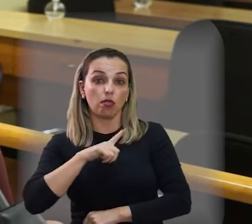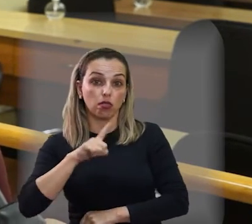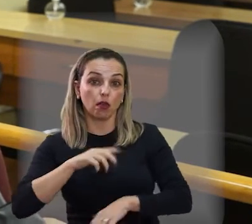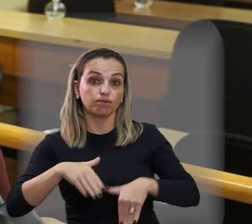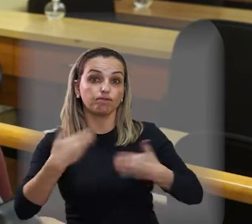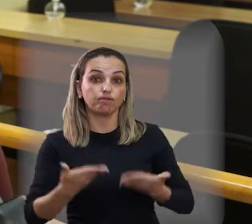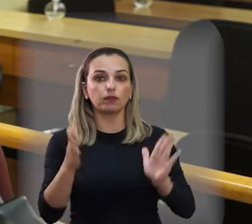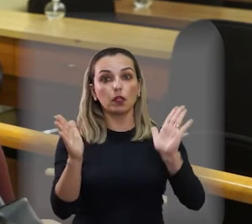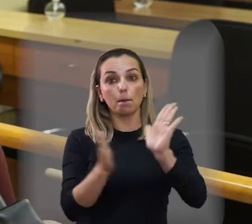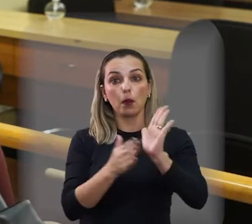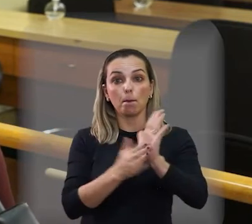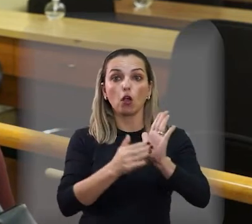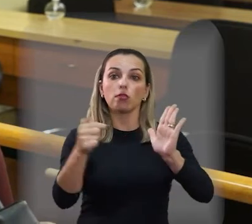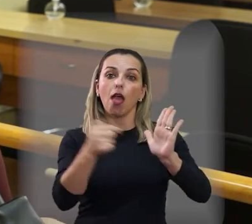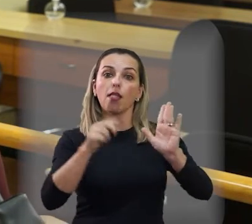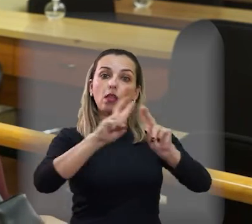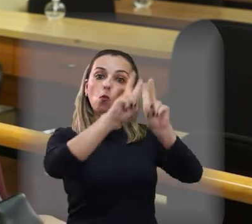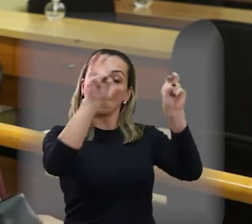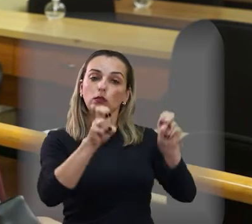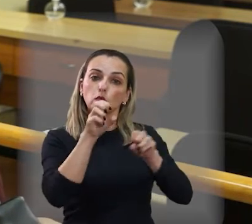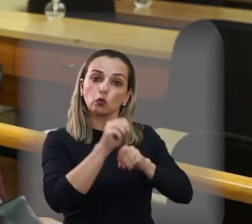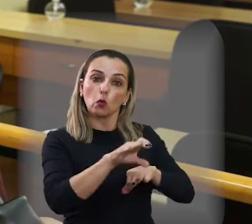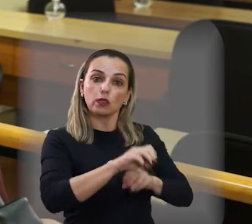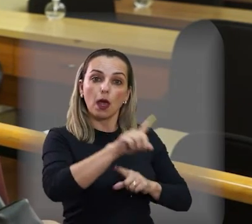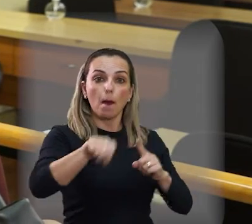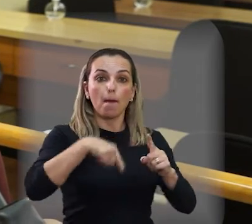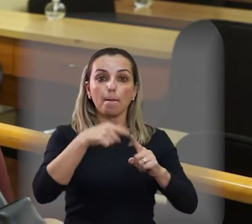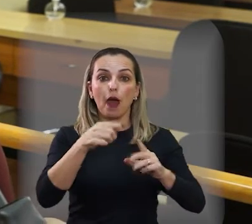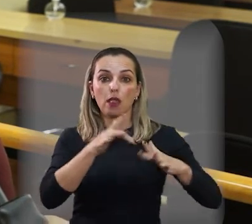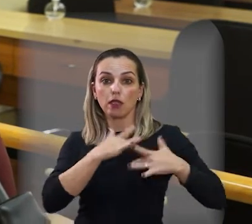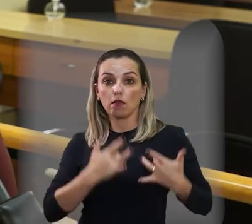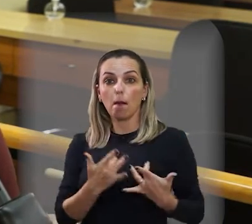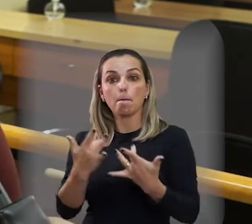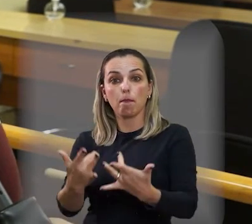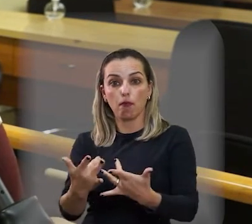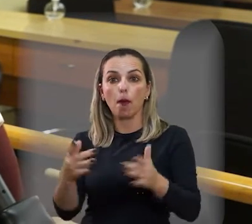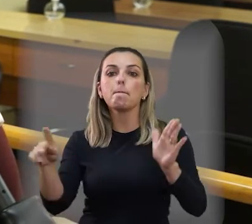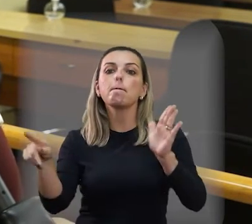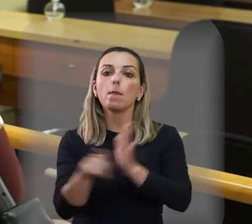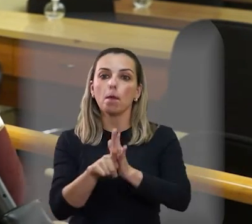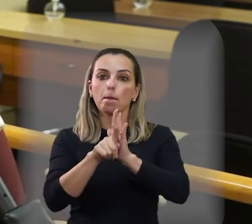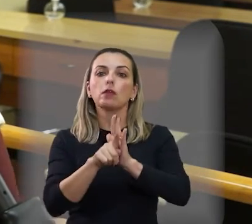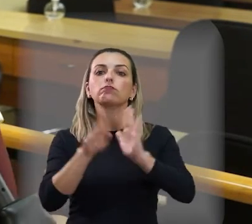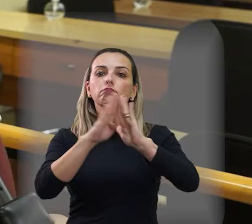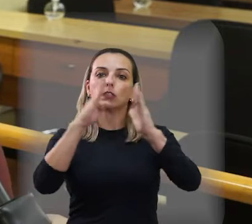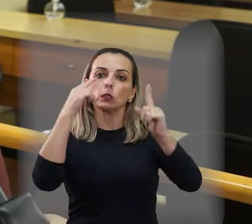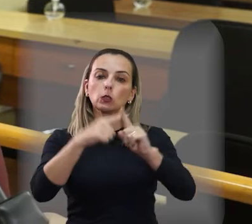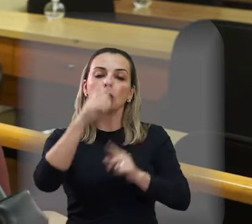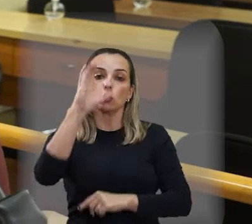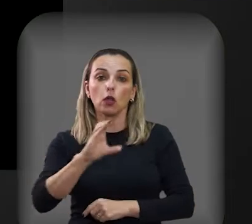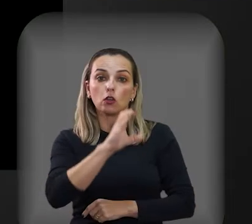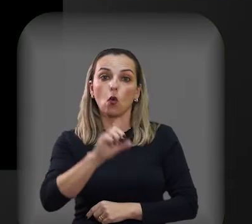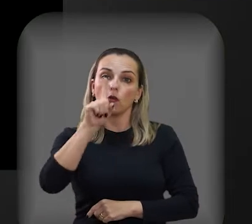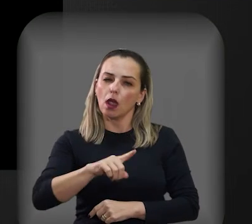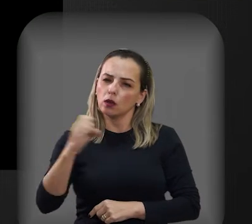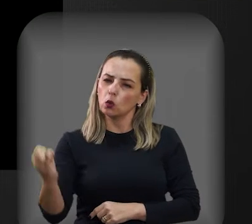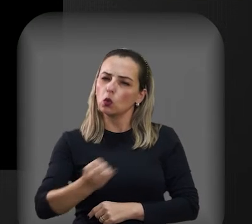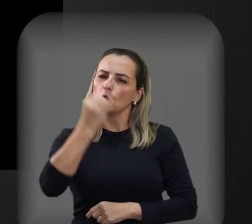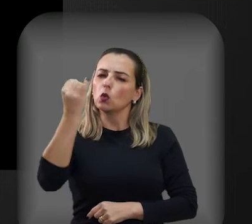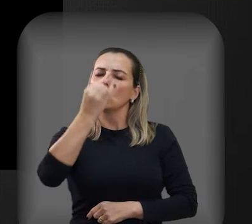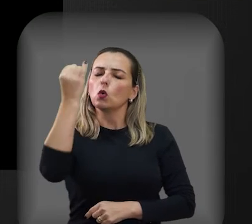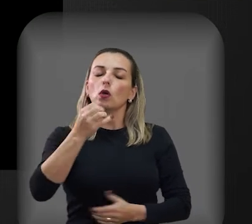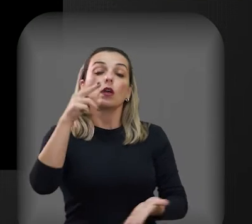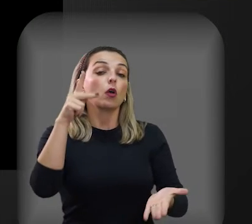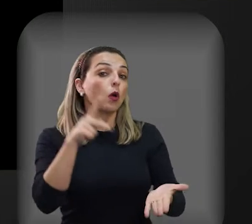atravessa uma crise mais agravada né na educação então a gente considera essa iniciativa da igreja né esse